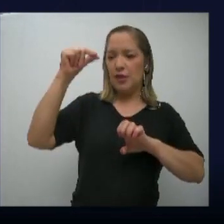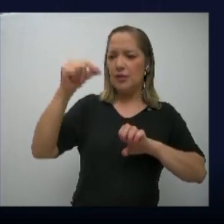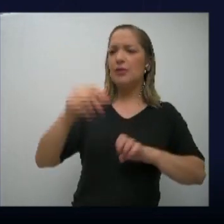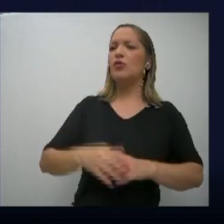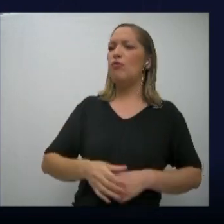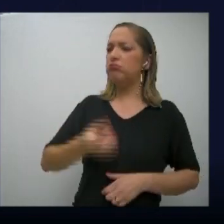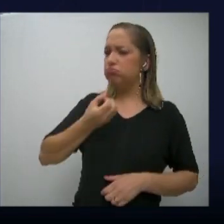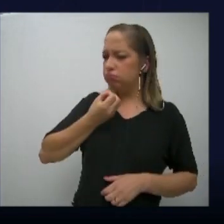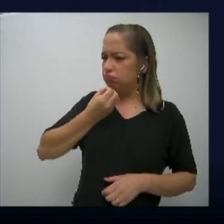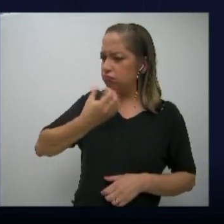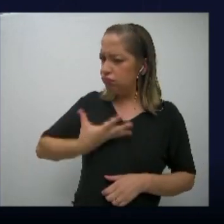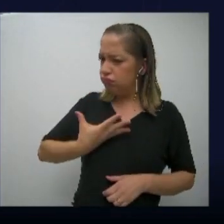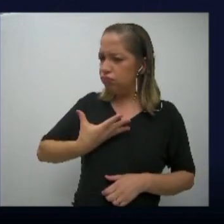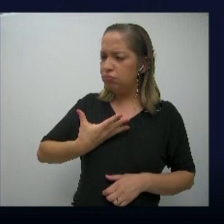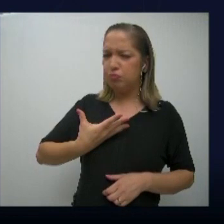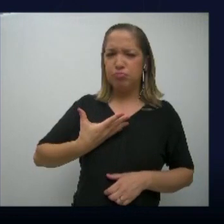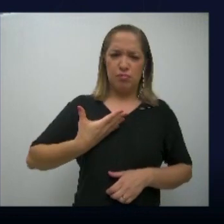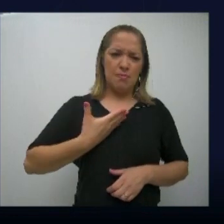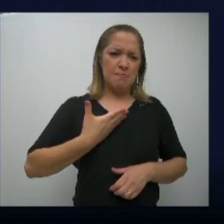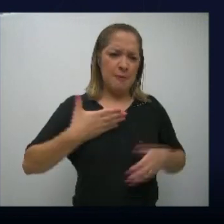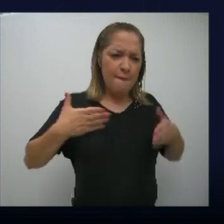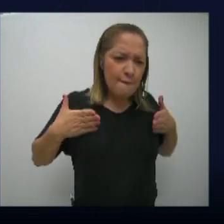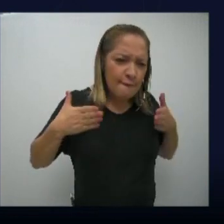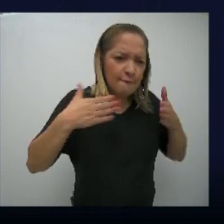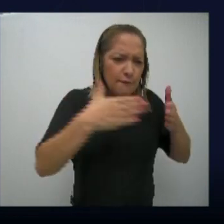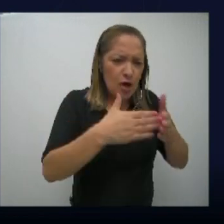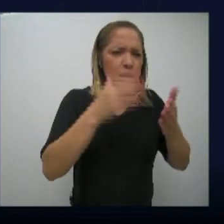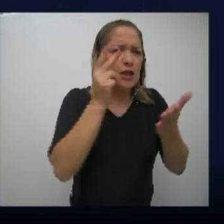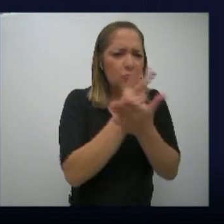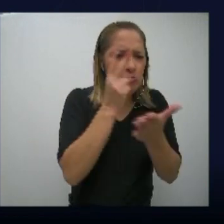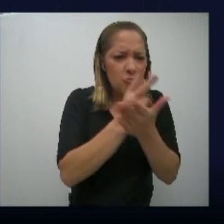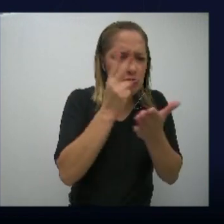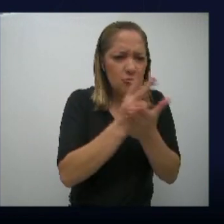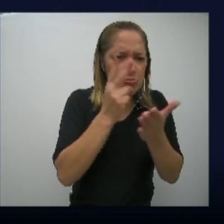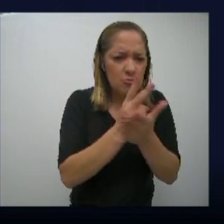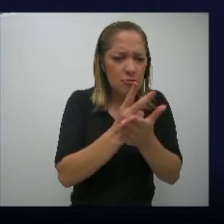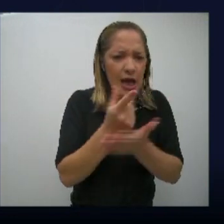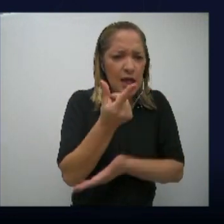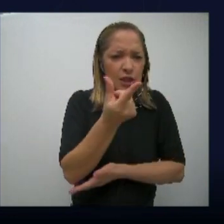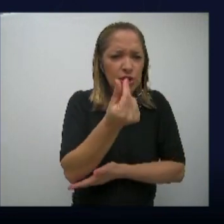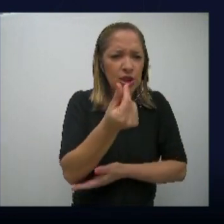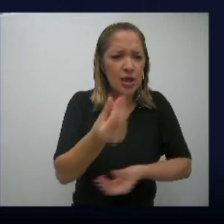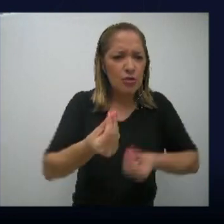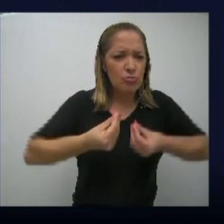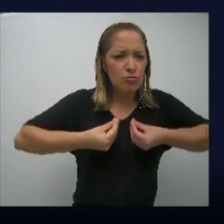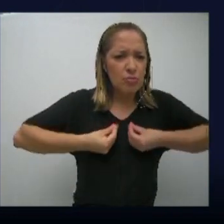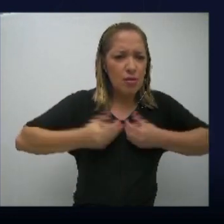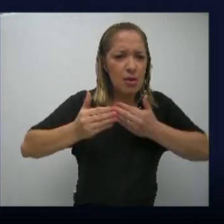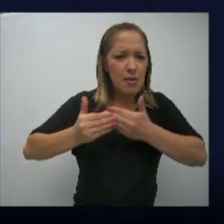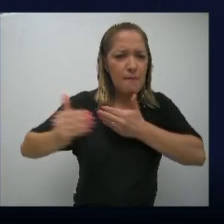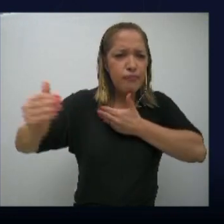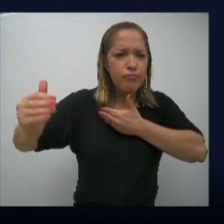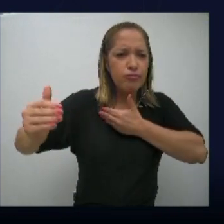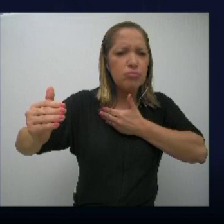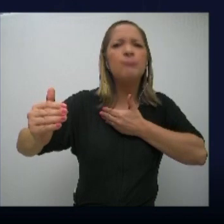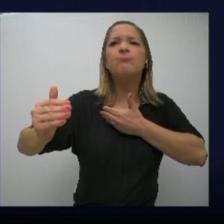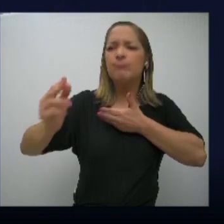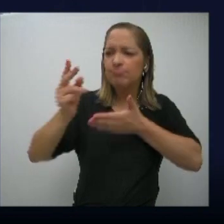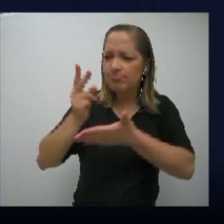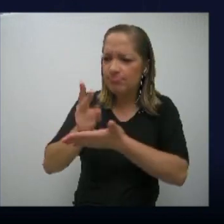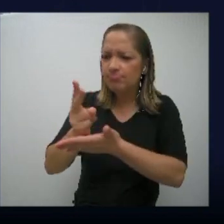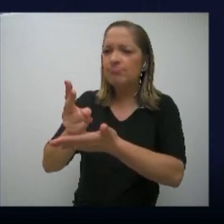série tem muito empreendedor obstinado e vai continuar ganhando dinheiro de forma consistente a longo prazo e